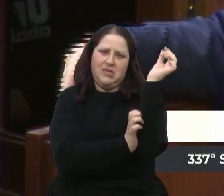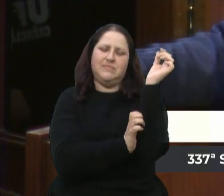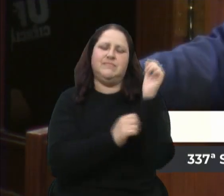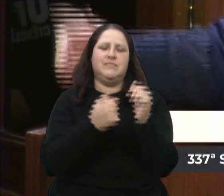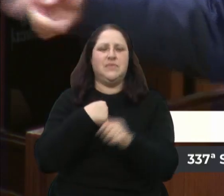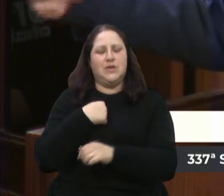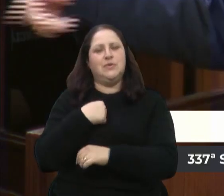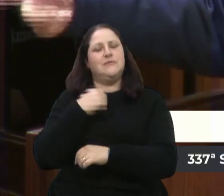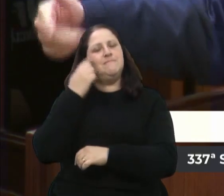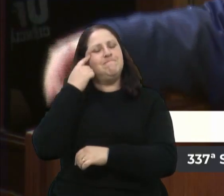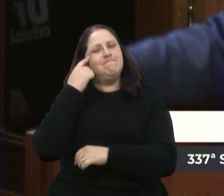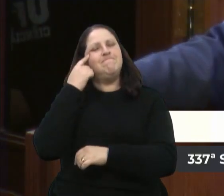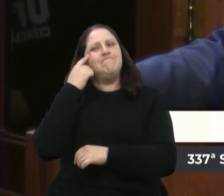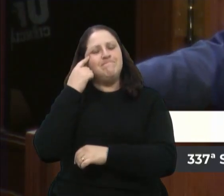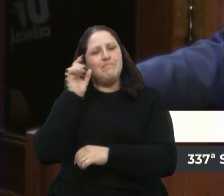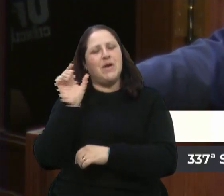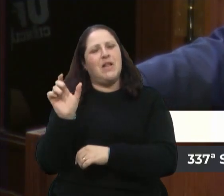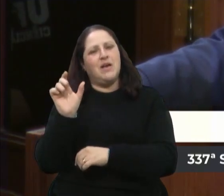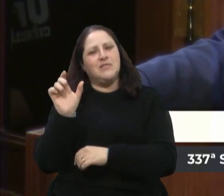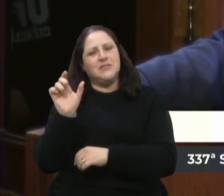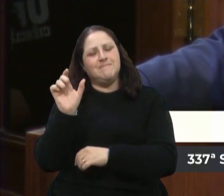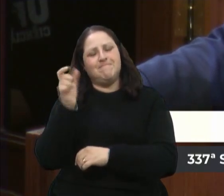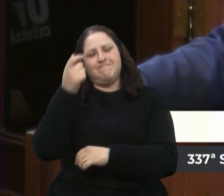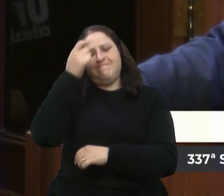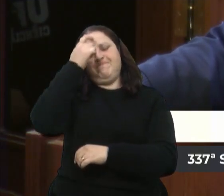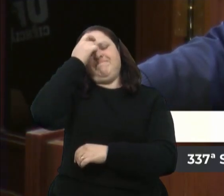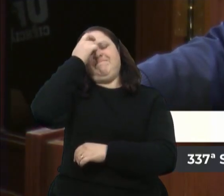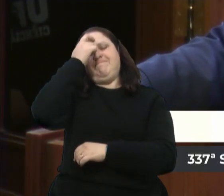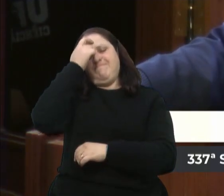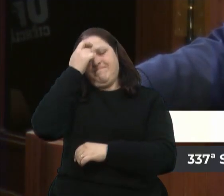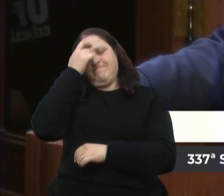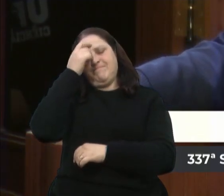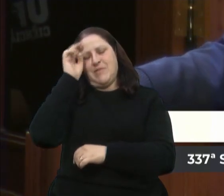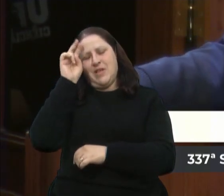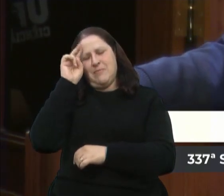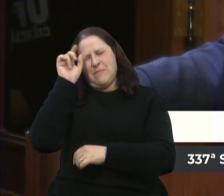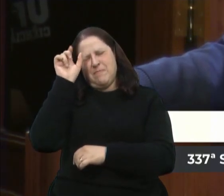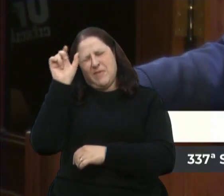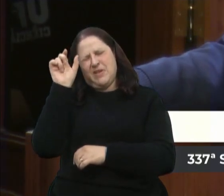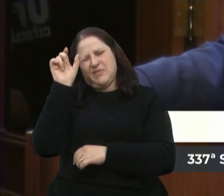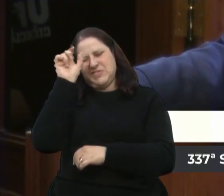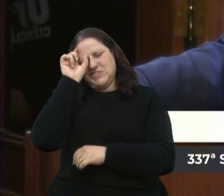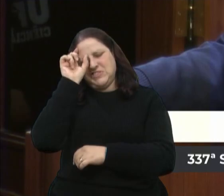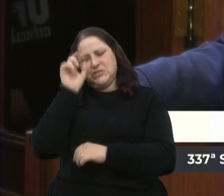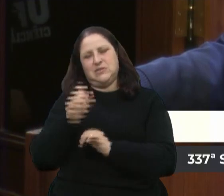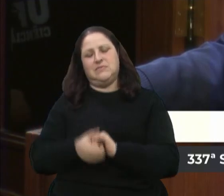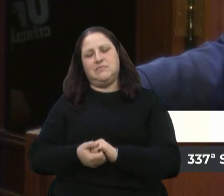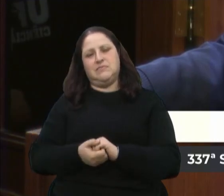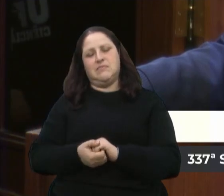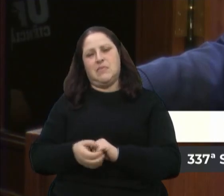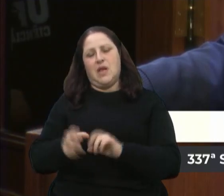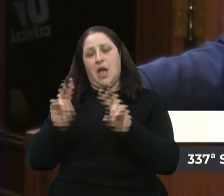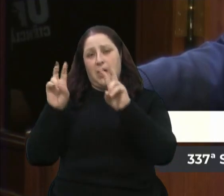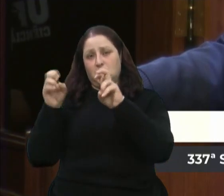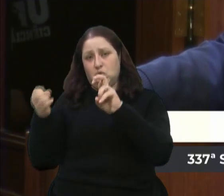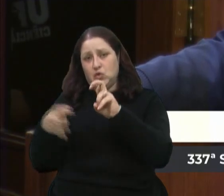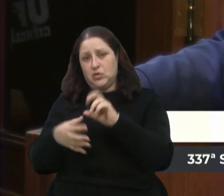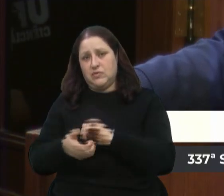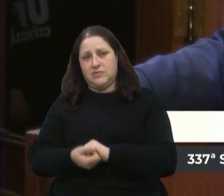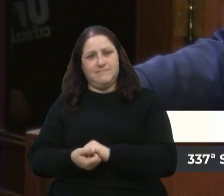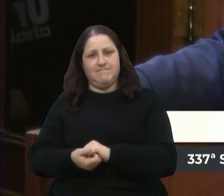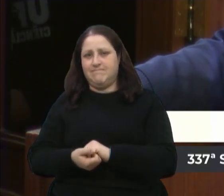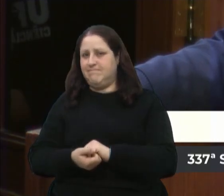na minha cabeça. Então, esse assunto não é novo, mas eu não vou